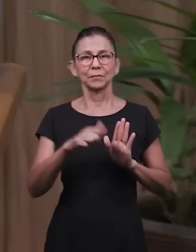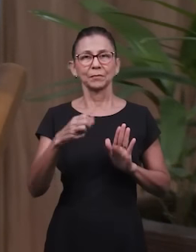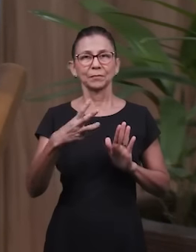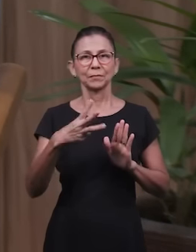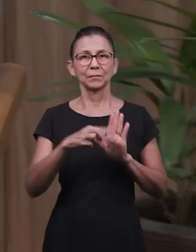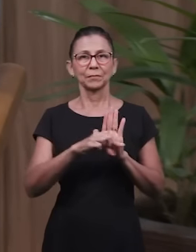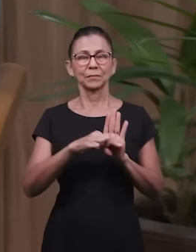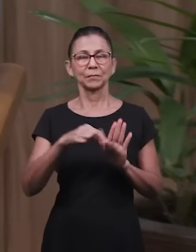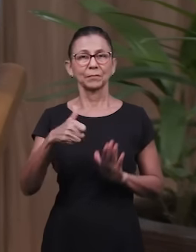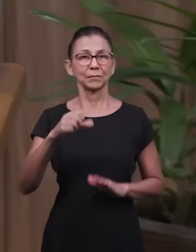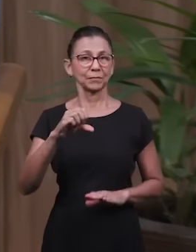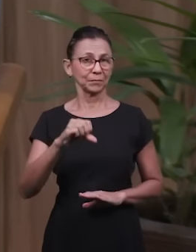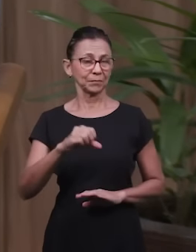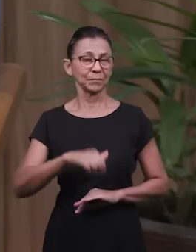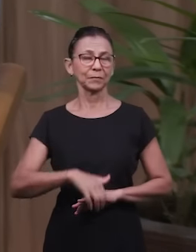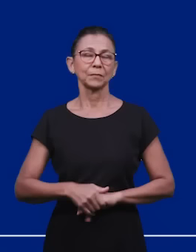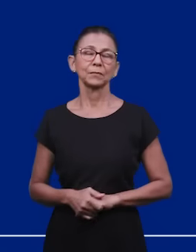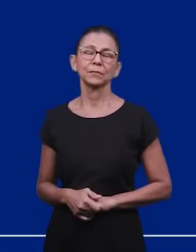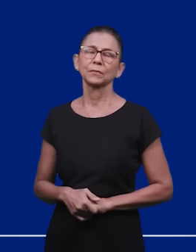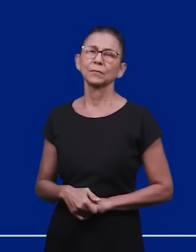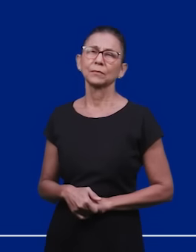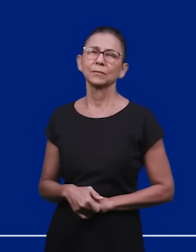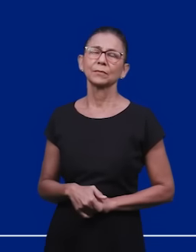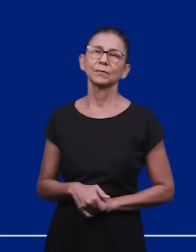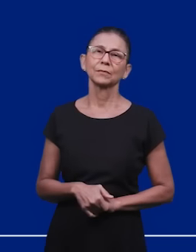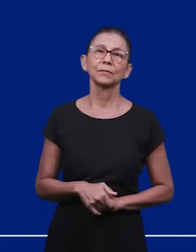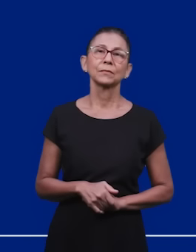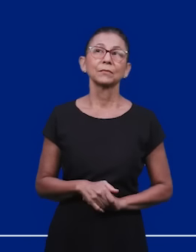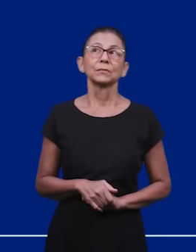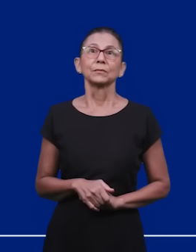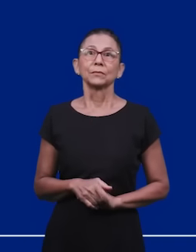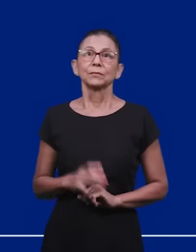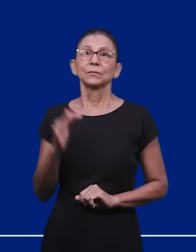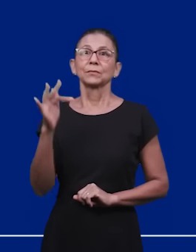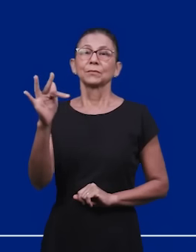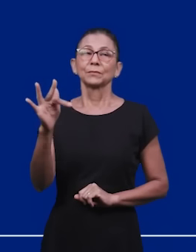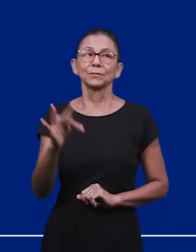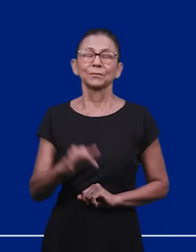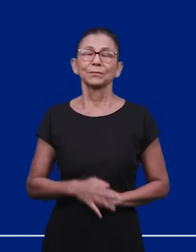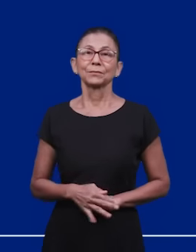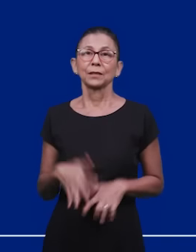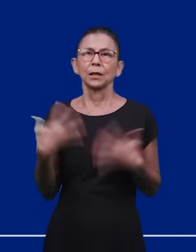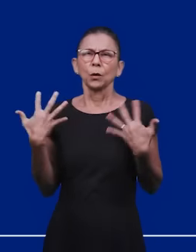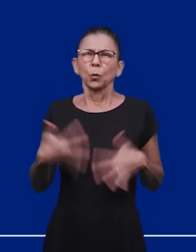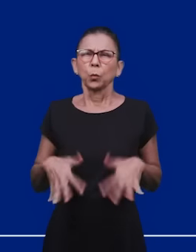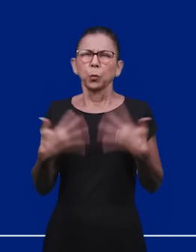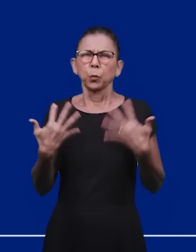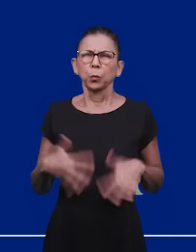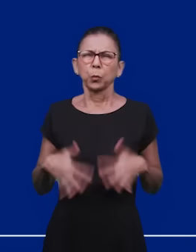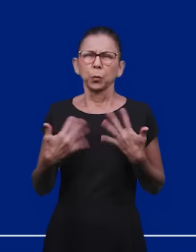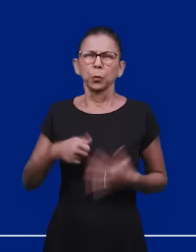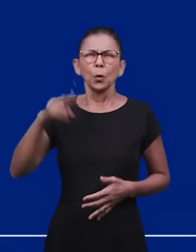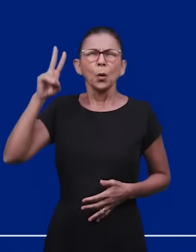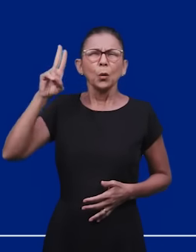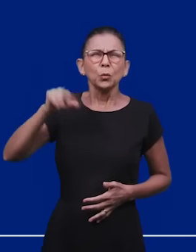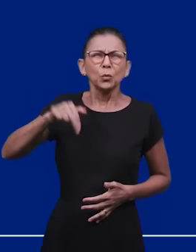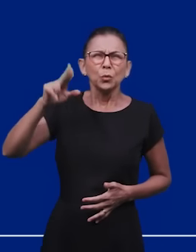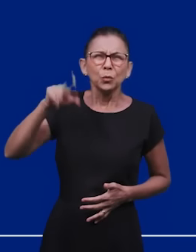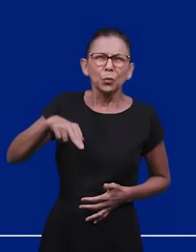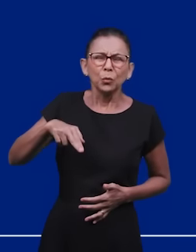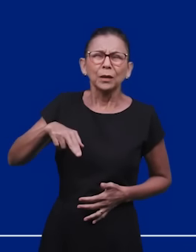13, verso 19, diz assim: porque naqueles dias haverá uma aflição tal qual nunca houve